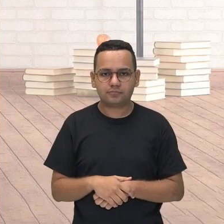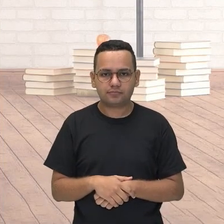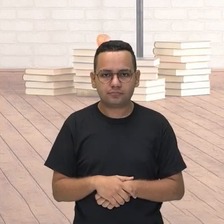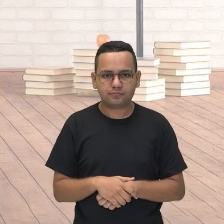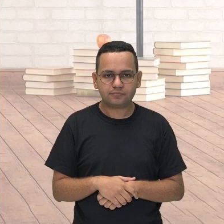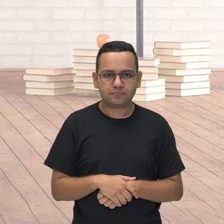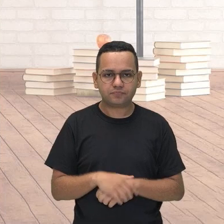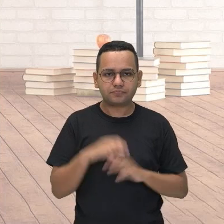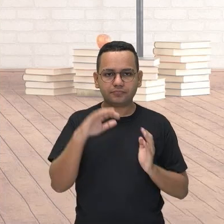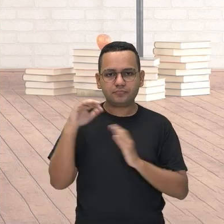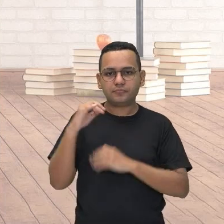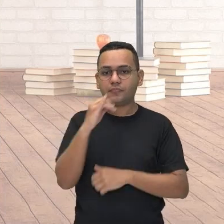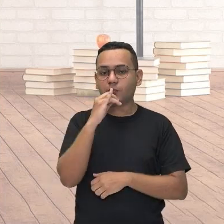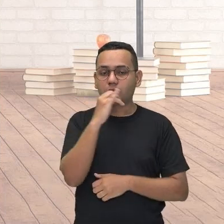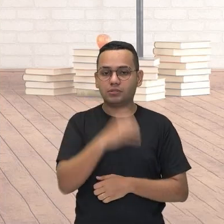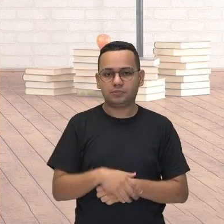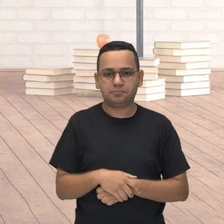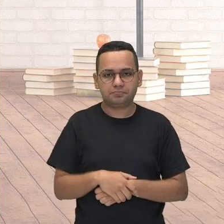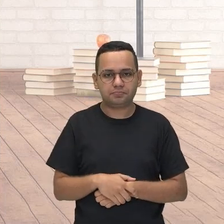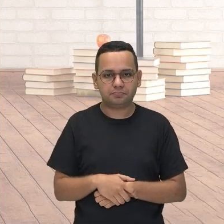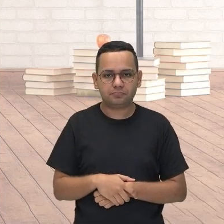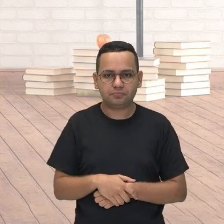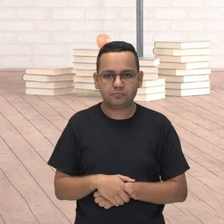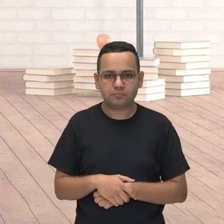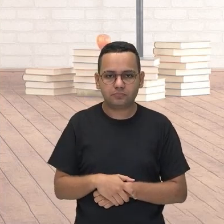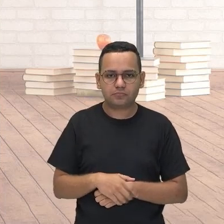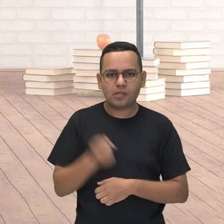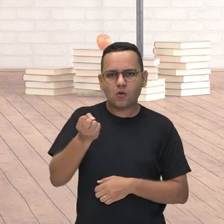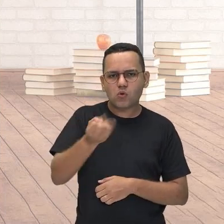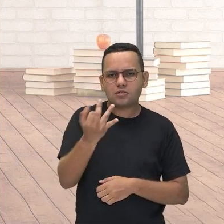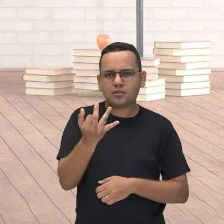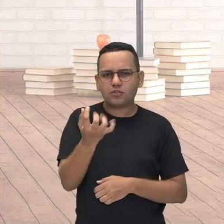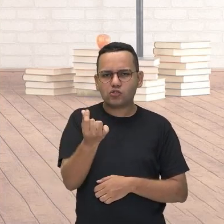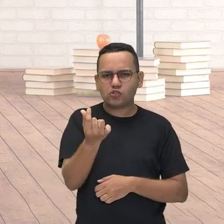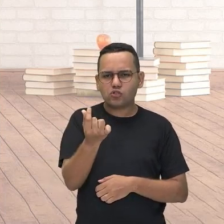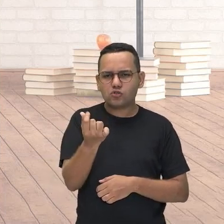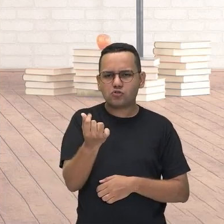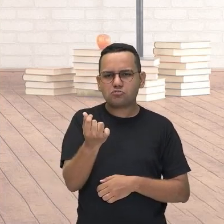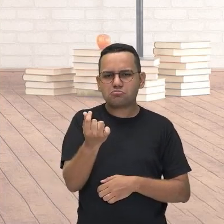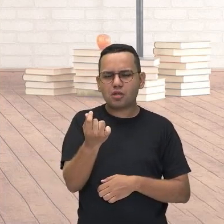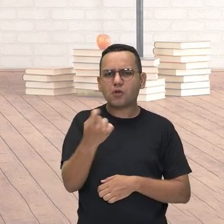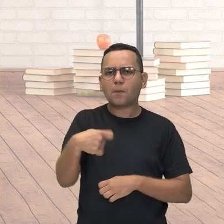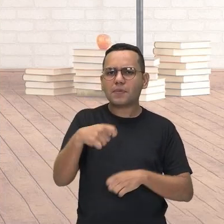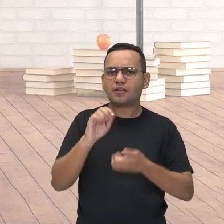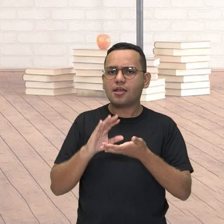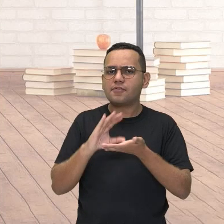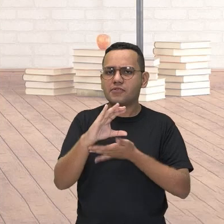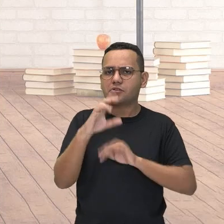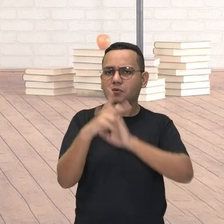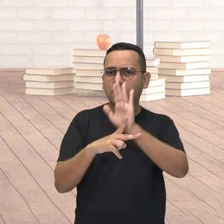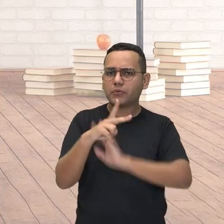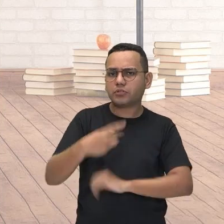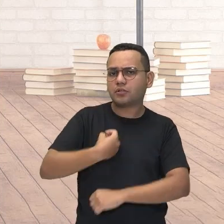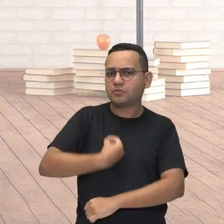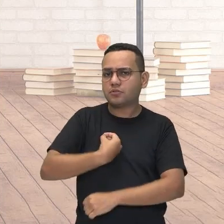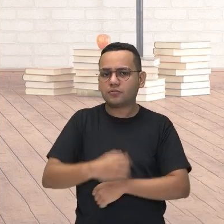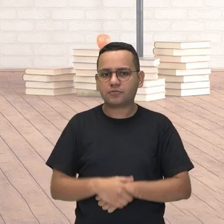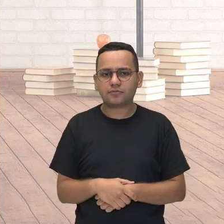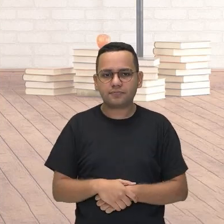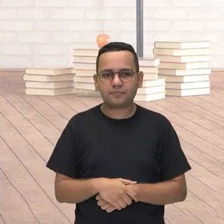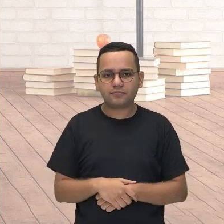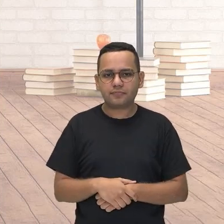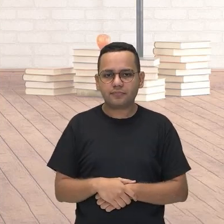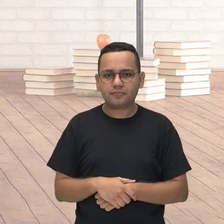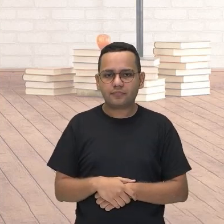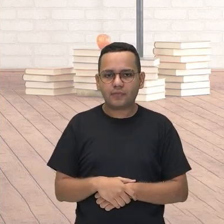vai custar o meu projeto de vida? Vocês já pensaram? A gente está falando de prazo. E um dos prazos que a gente colocou é o meu